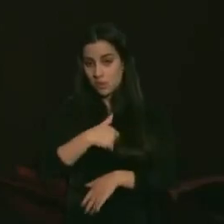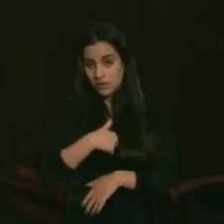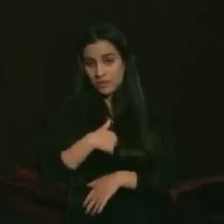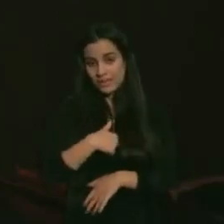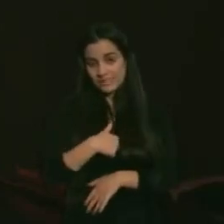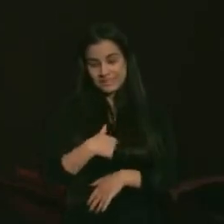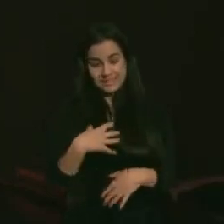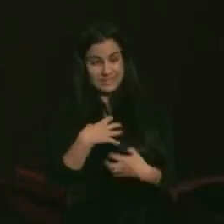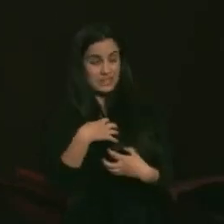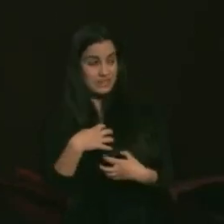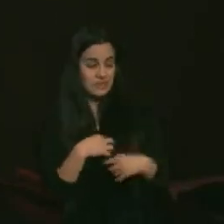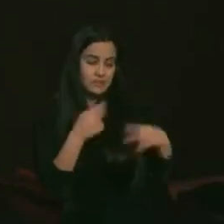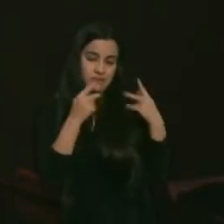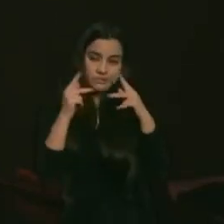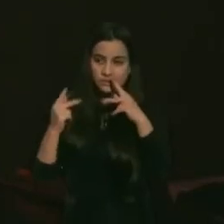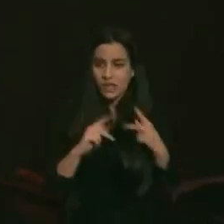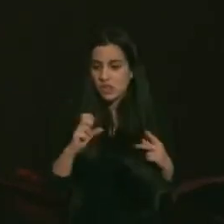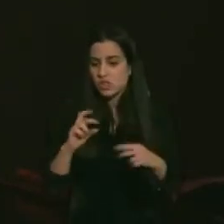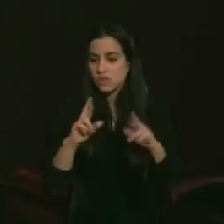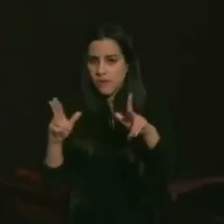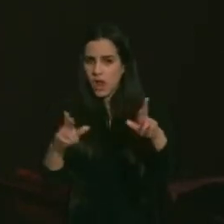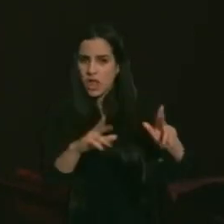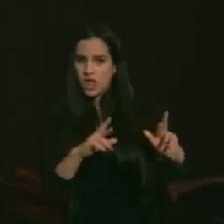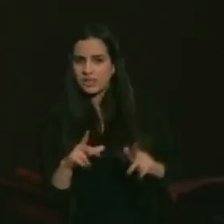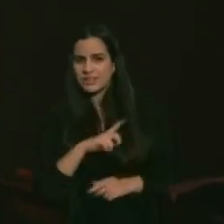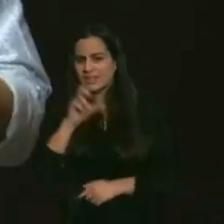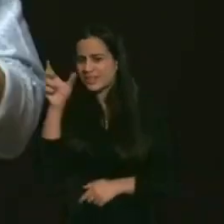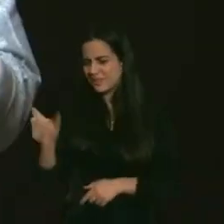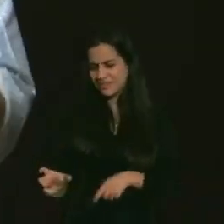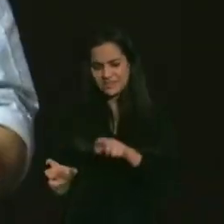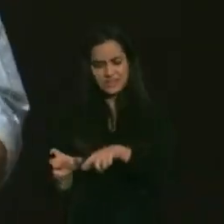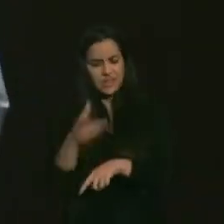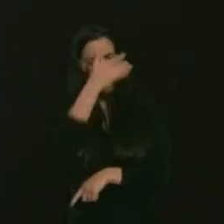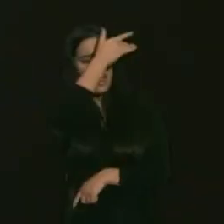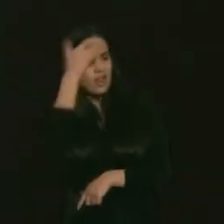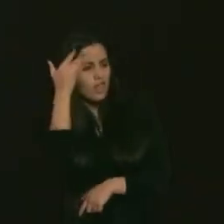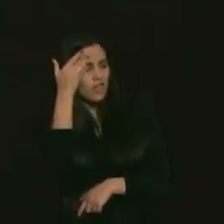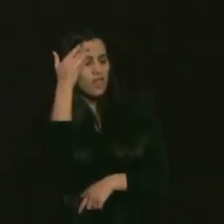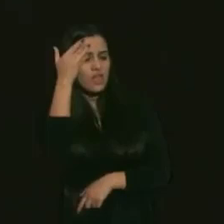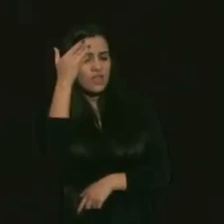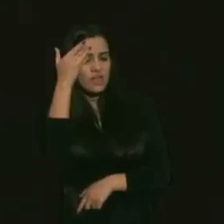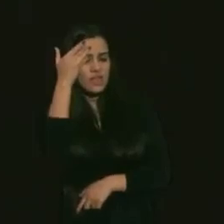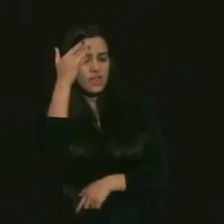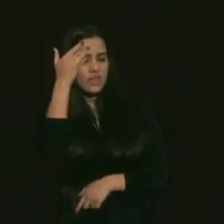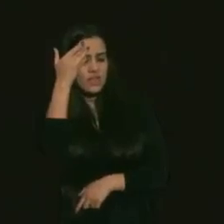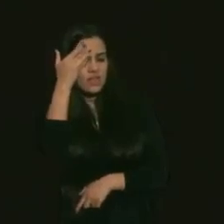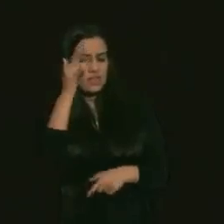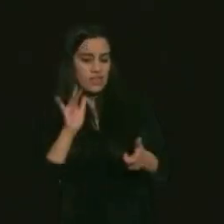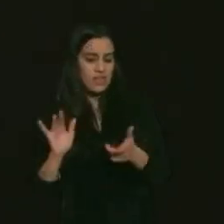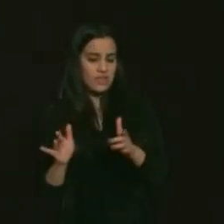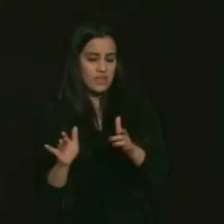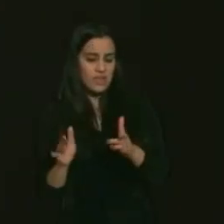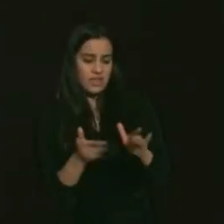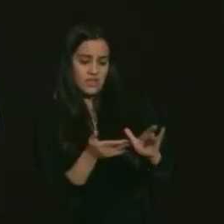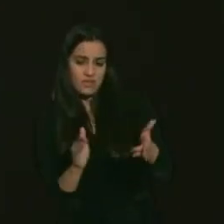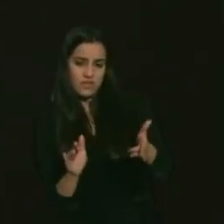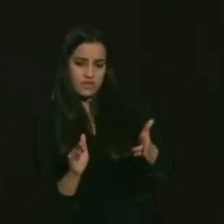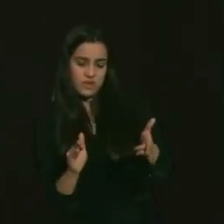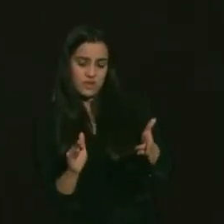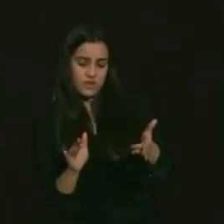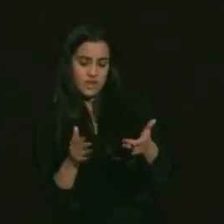mensagens, eu ouvi tantas coisas, eu vi tanta gente sobre o altar dividindo comida estragada com as